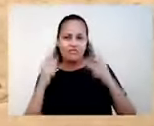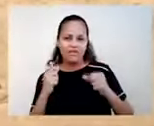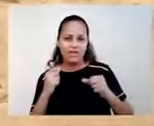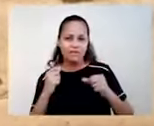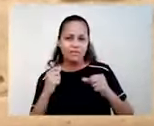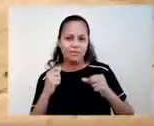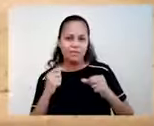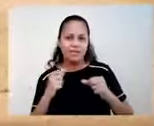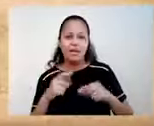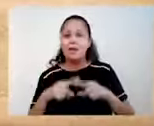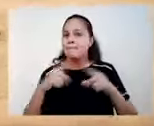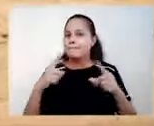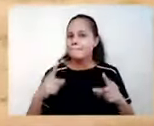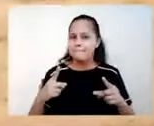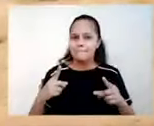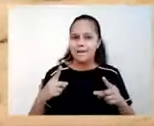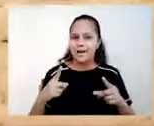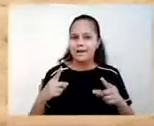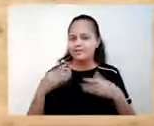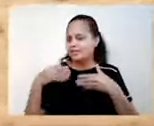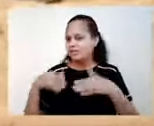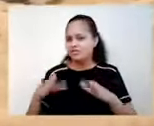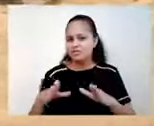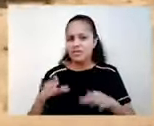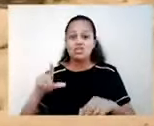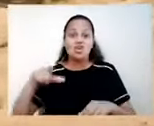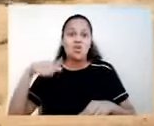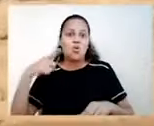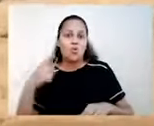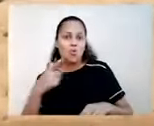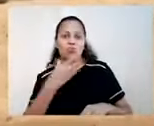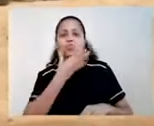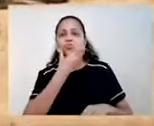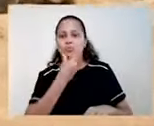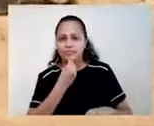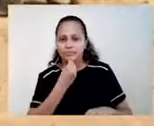território, mas ele não vai permitir a entrada de outros machos.